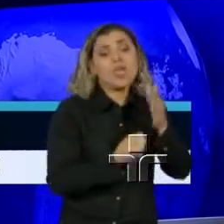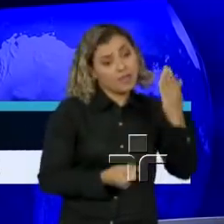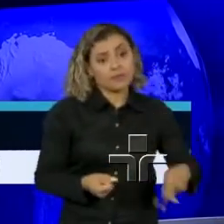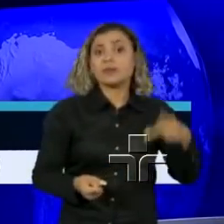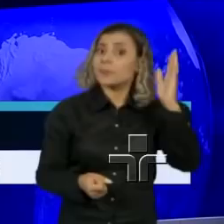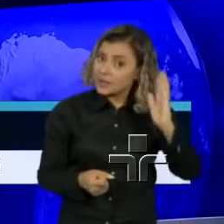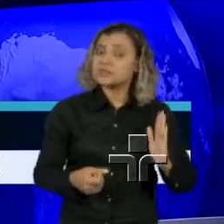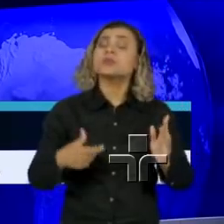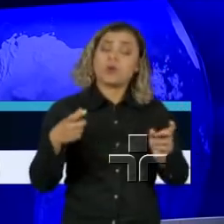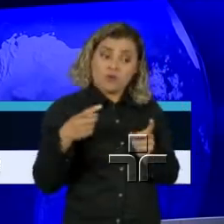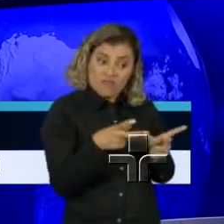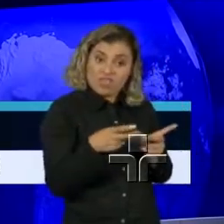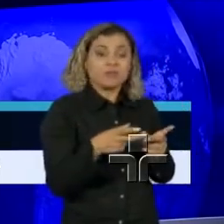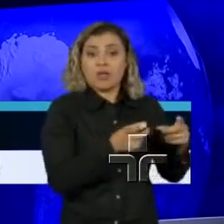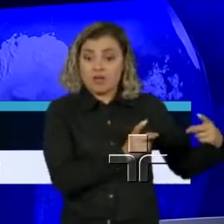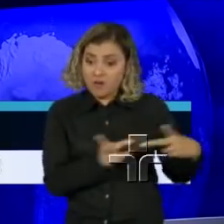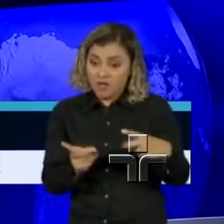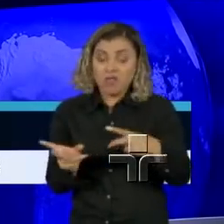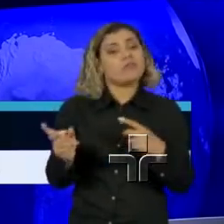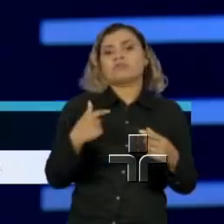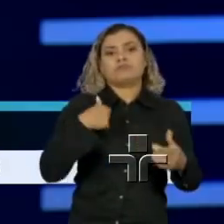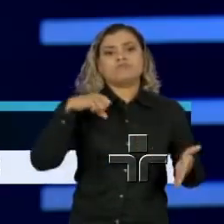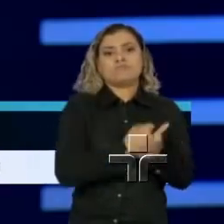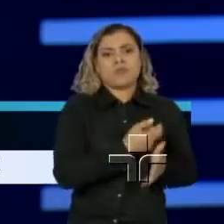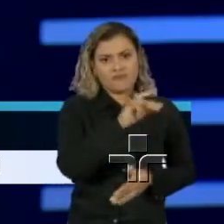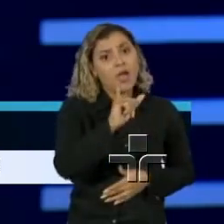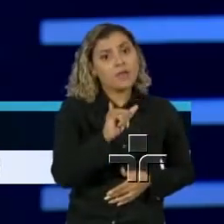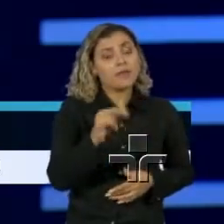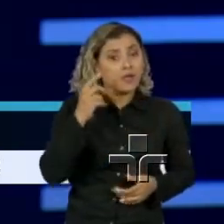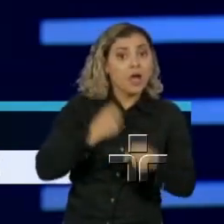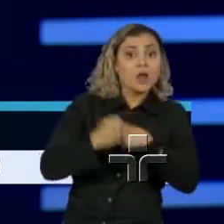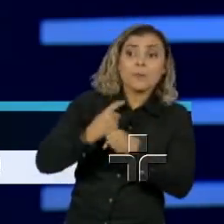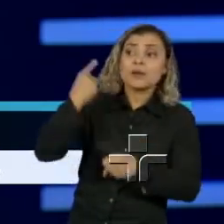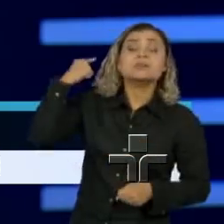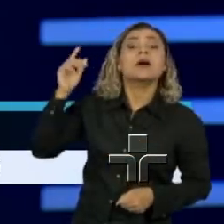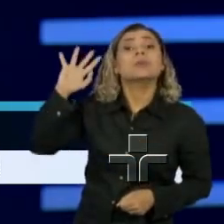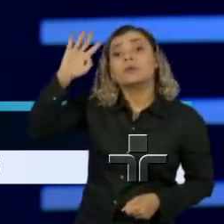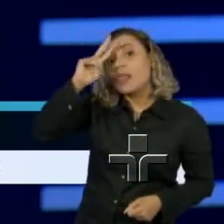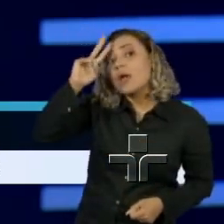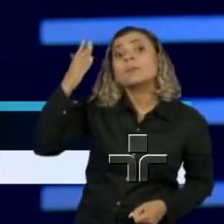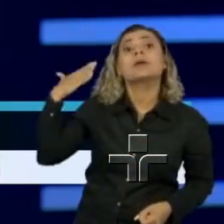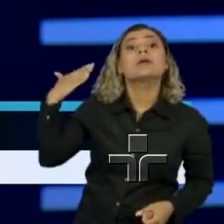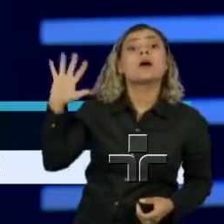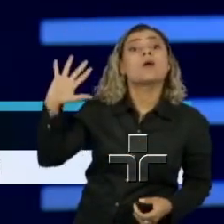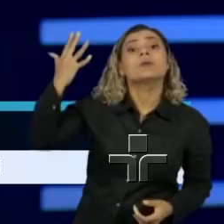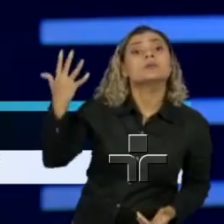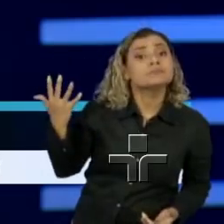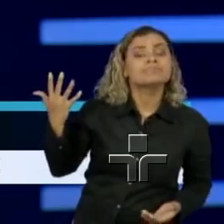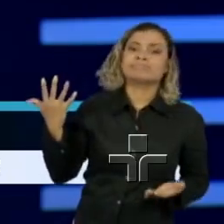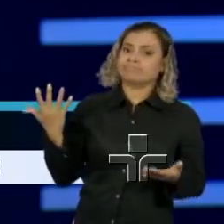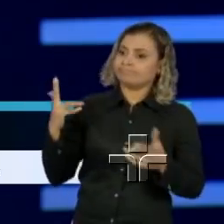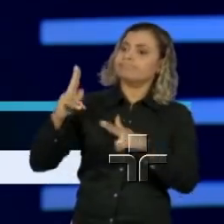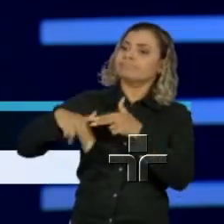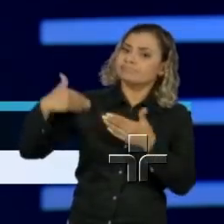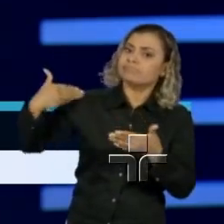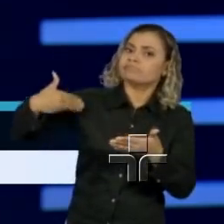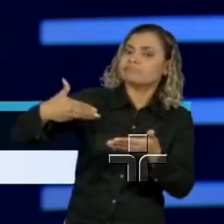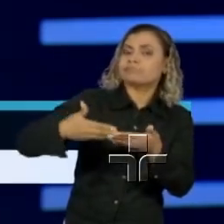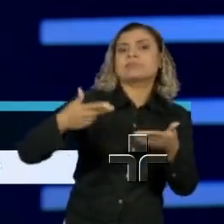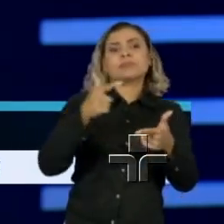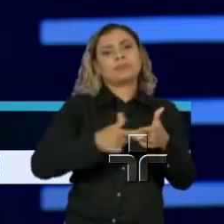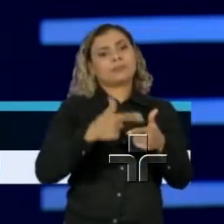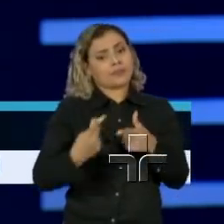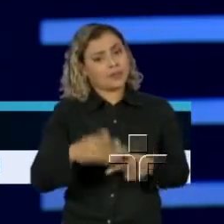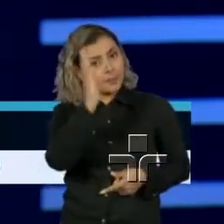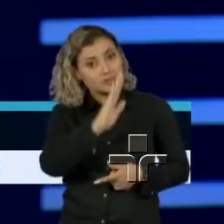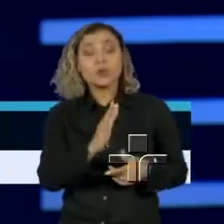as compras comerciais do Brasil. Algo que o Egito já fez o ano passado, em algumas compras e criando problemas para o Brasil. Ou seja, é